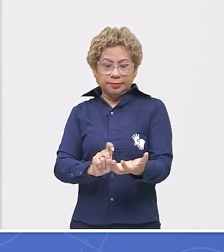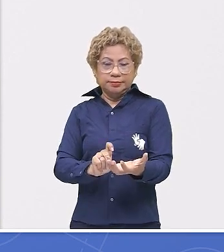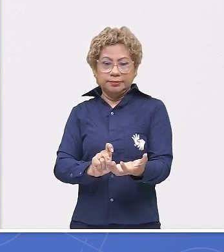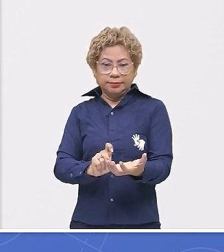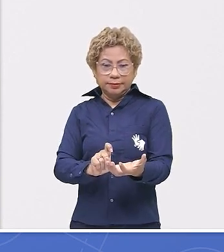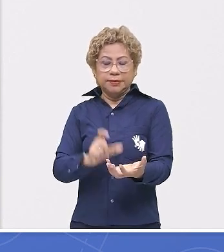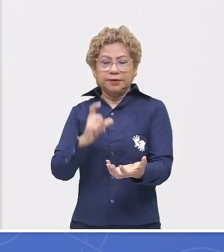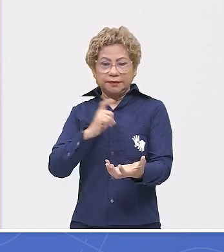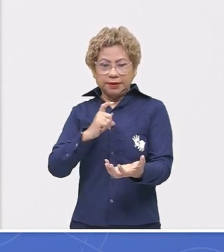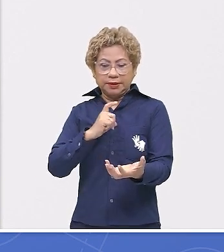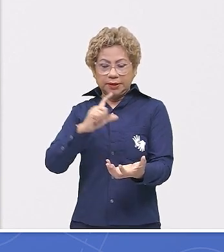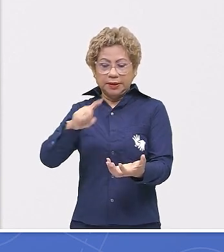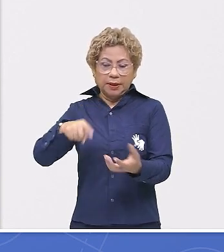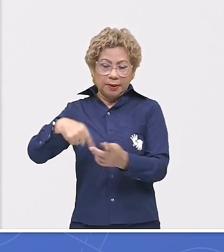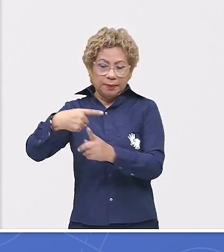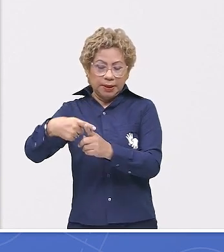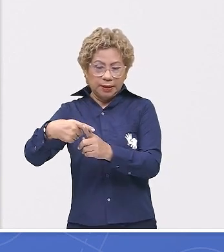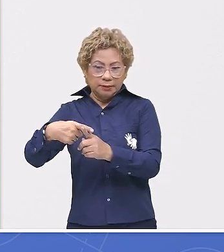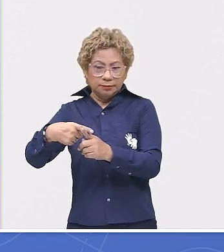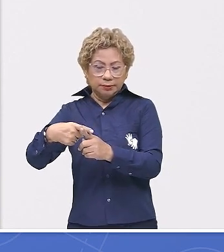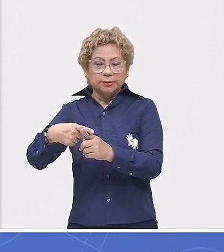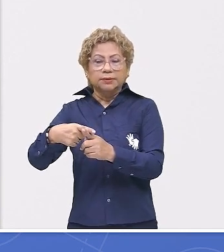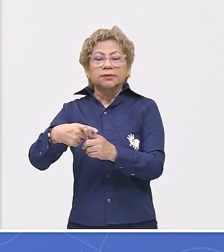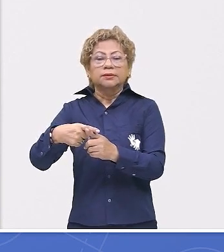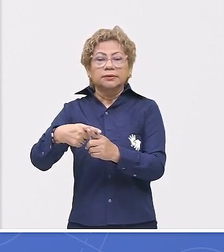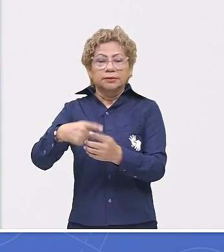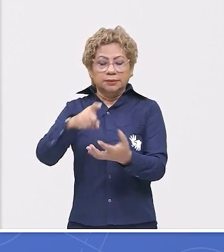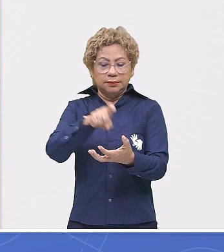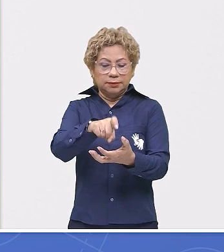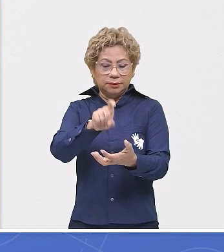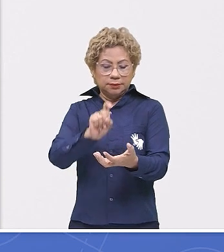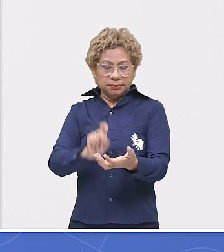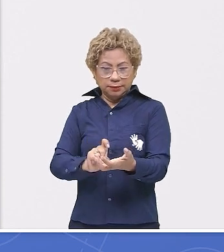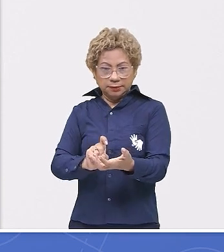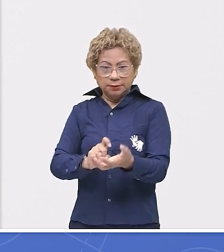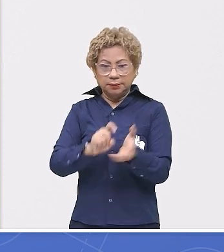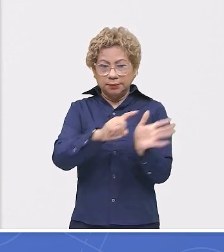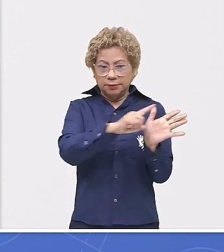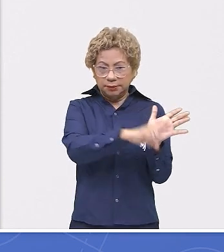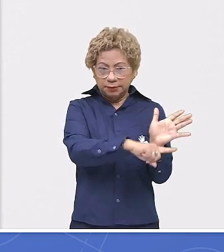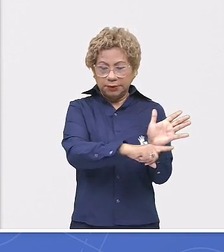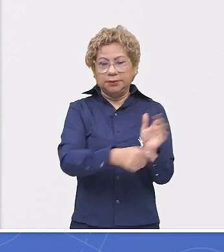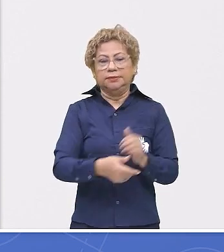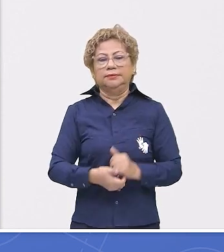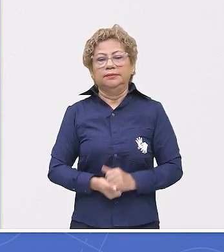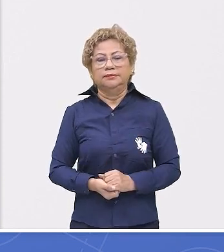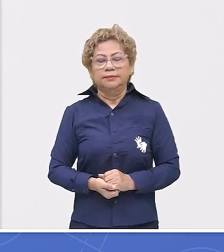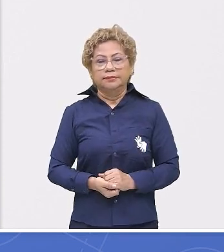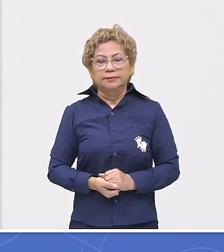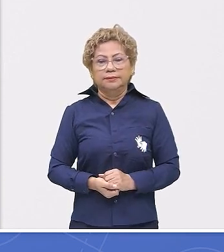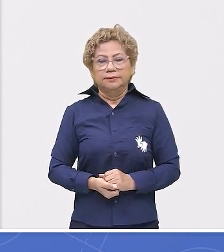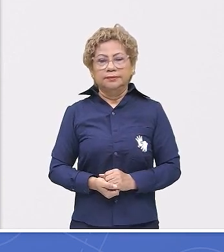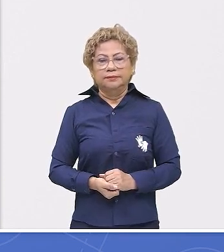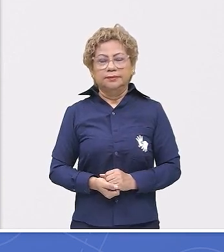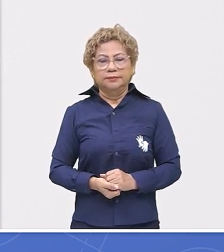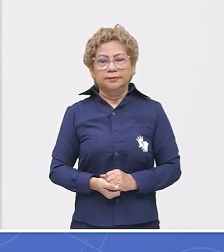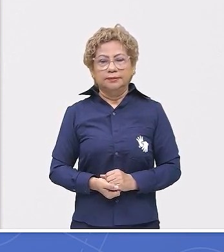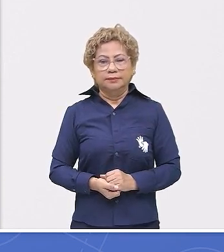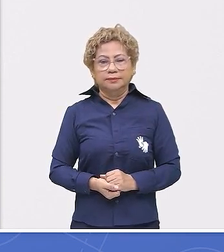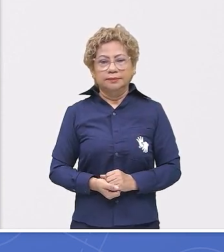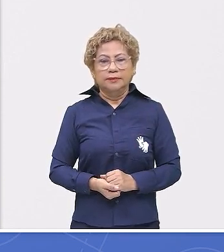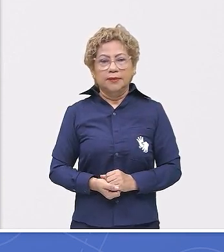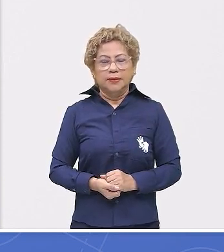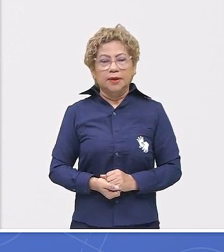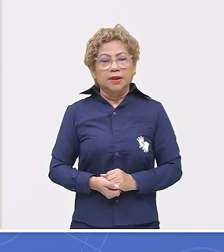mais 1, mais 2, mais 3, mais 4, mais 5, mais 6, até mais 12, ok? Já do